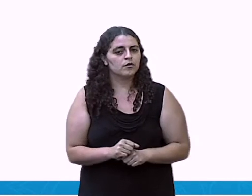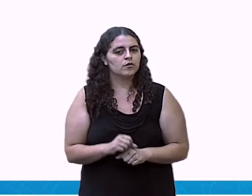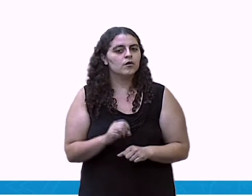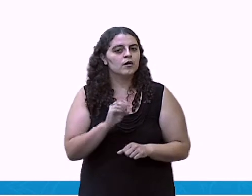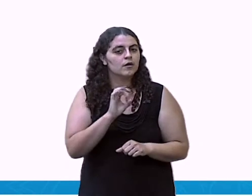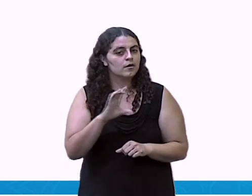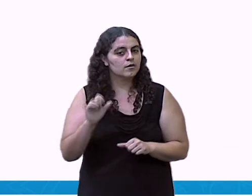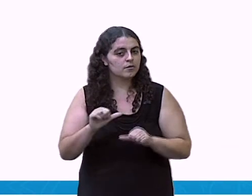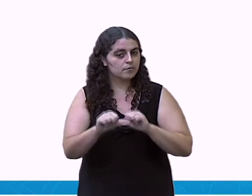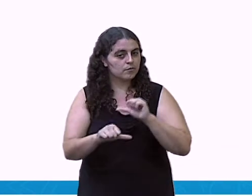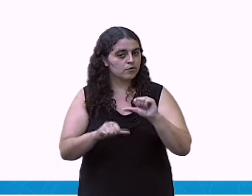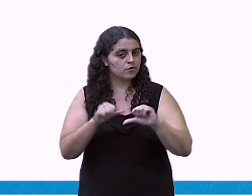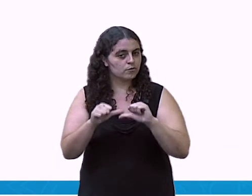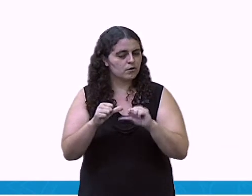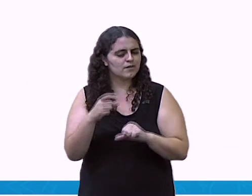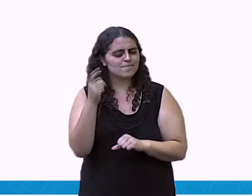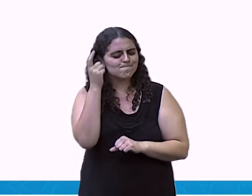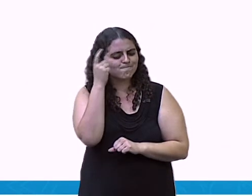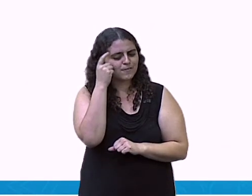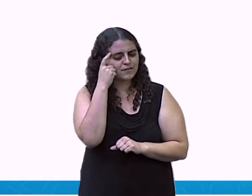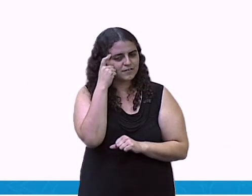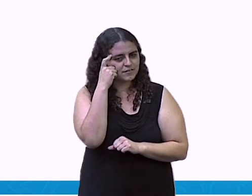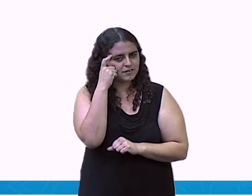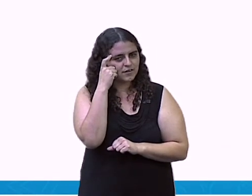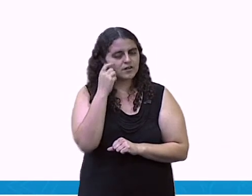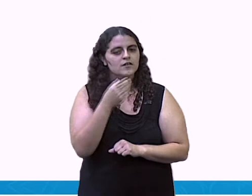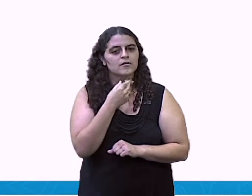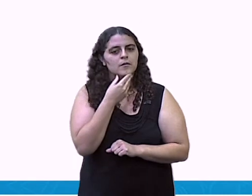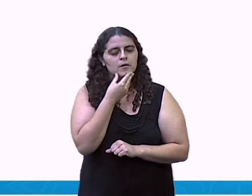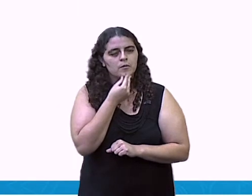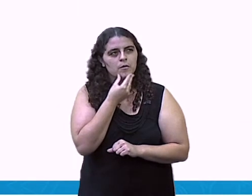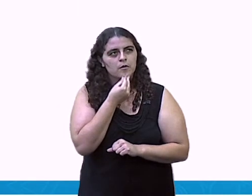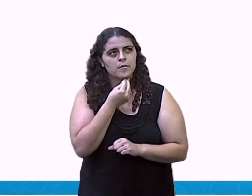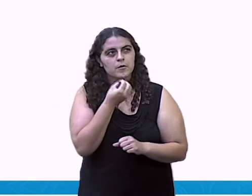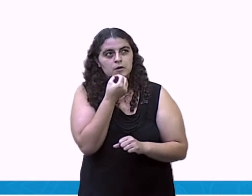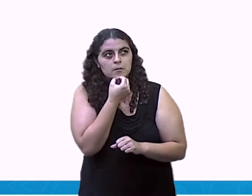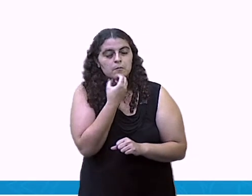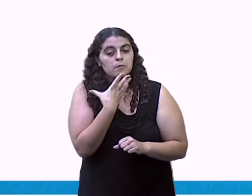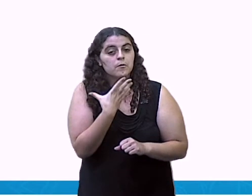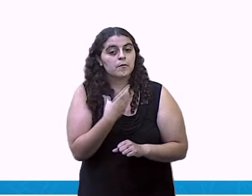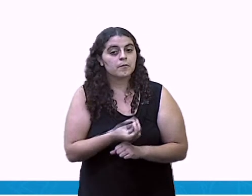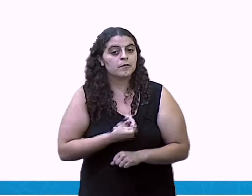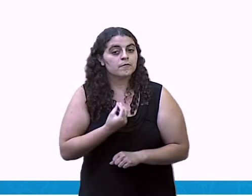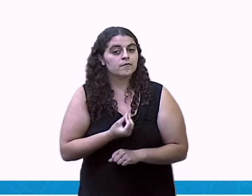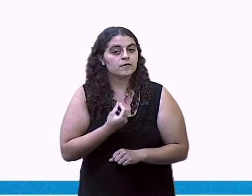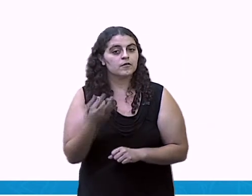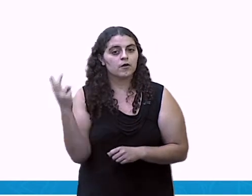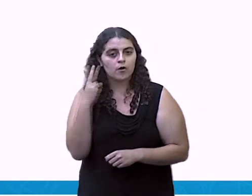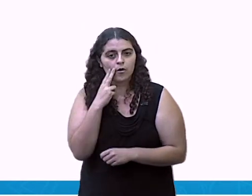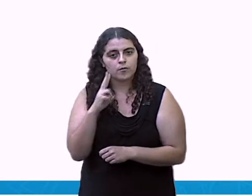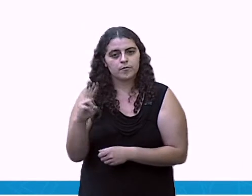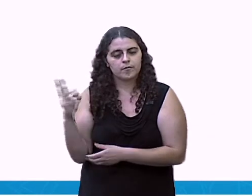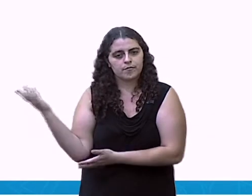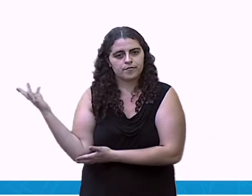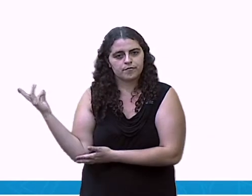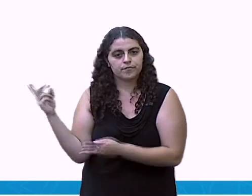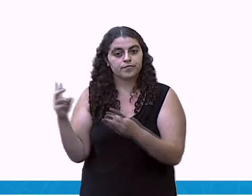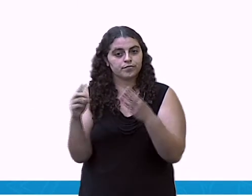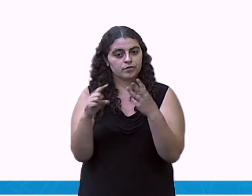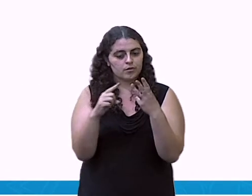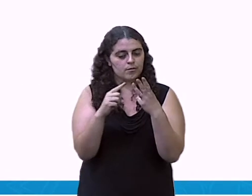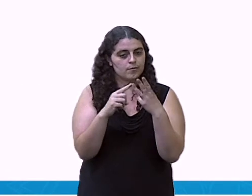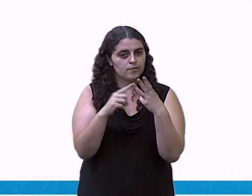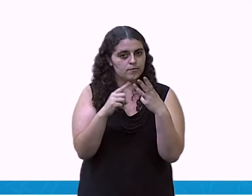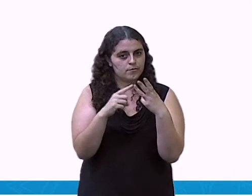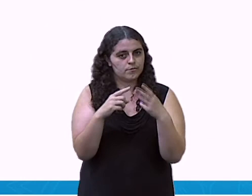deve ser pensada como benefício para o homem. E ao longo de todo o quadrinho, nós estamos percebendo que de